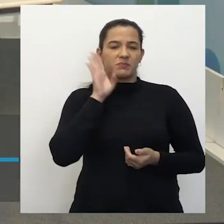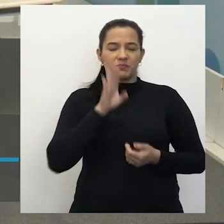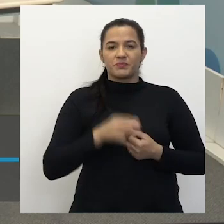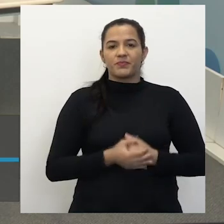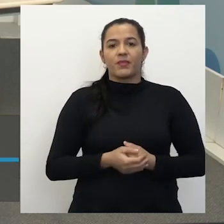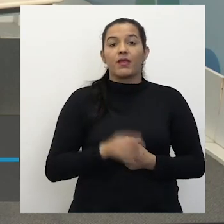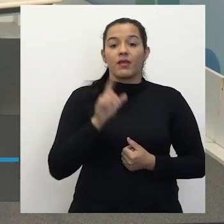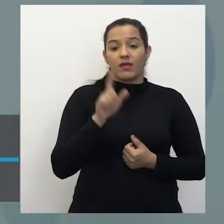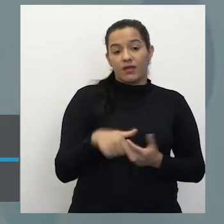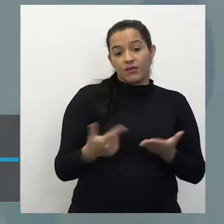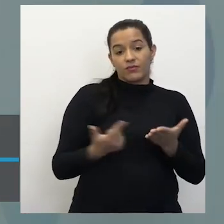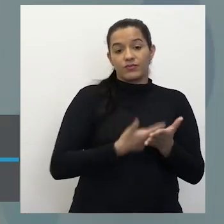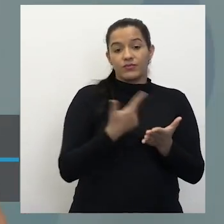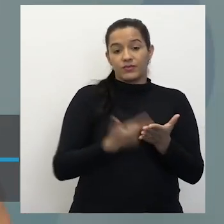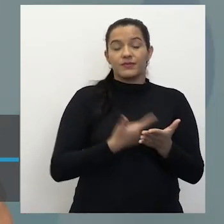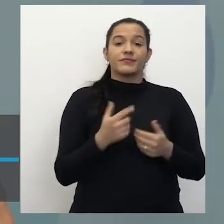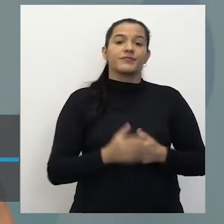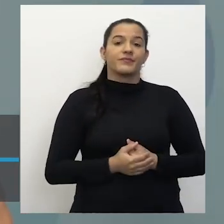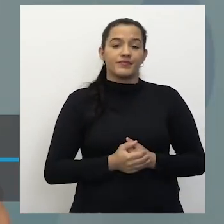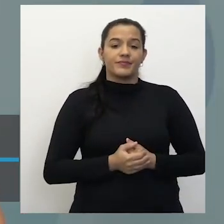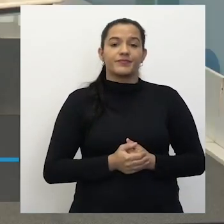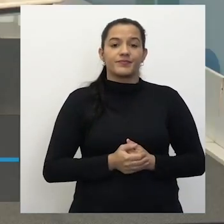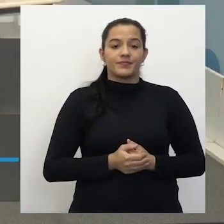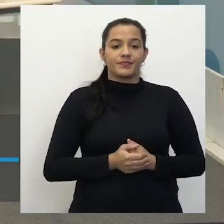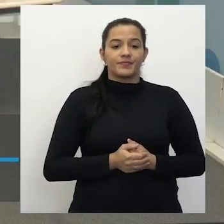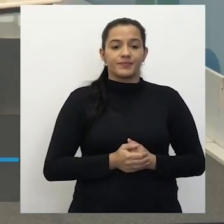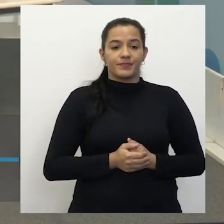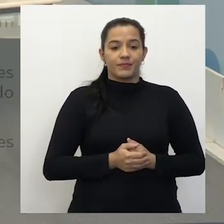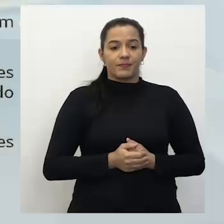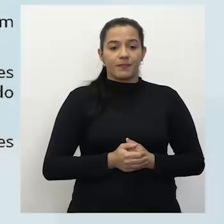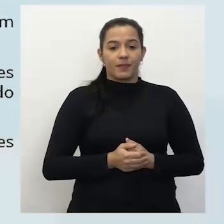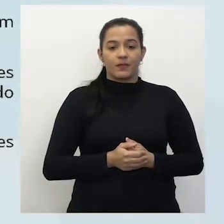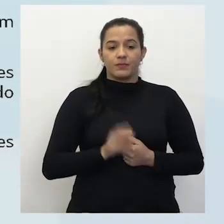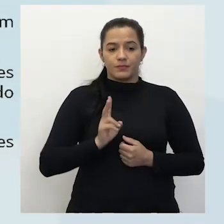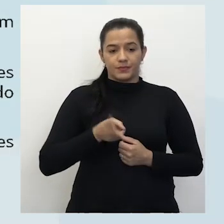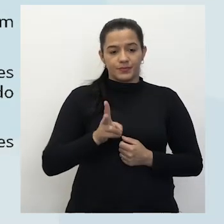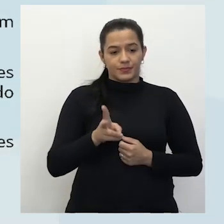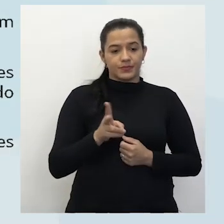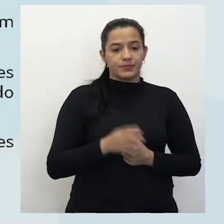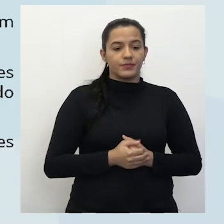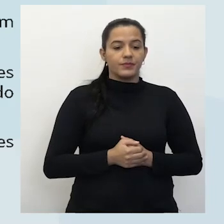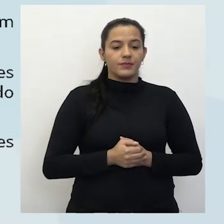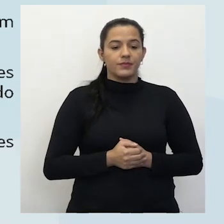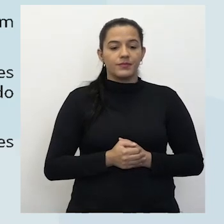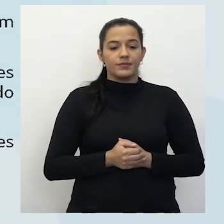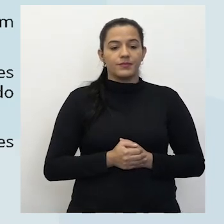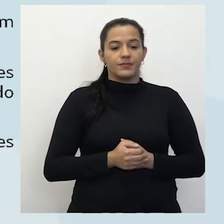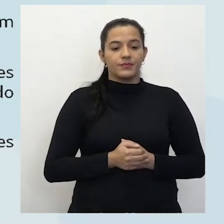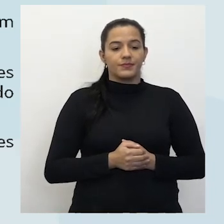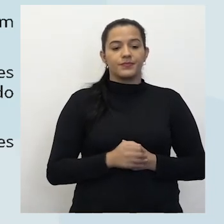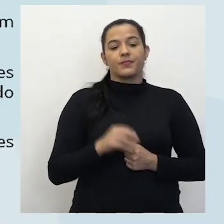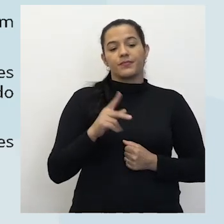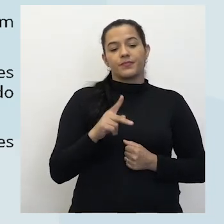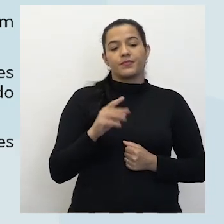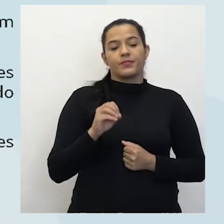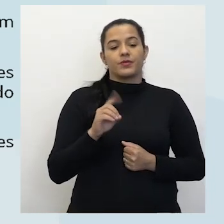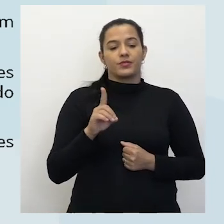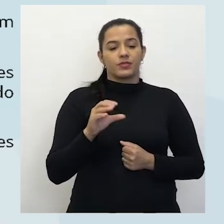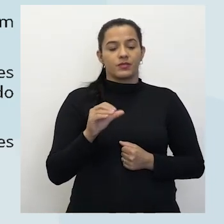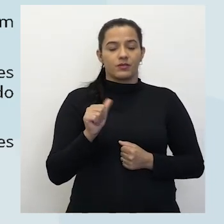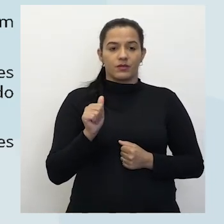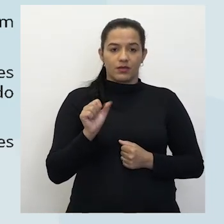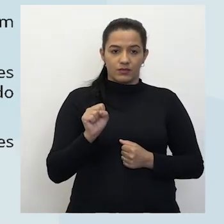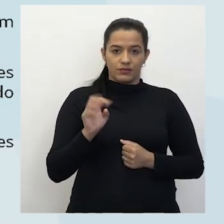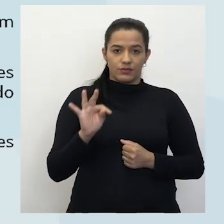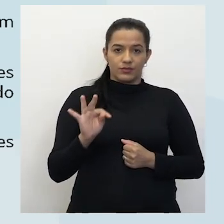do livro? Do livro O 15. Oh, que demais. Presta atenção aí, vamos continuar. O podcast vocês já conhecem, não conhece? Podcast é como